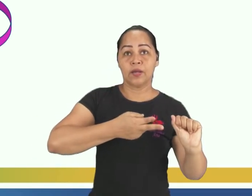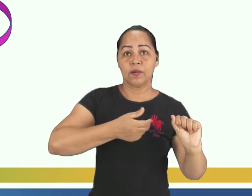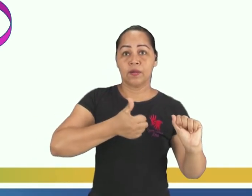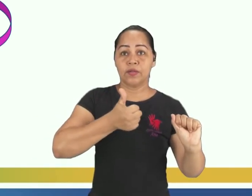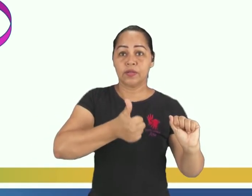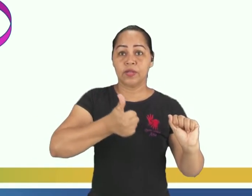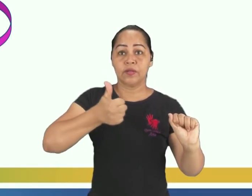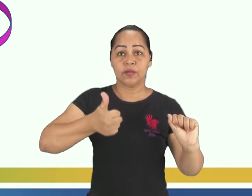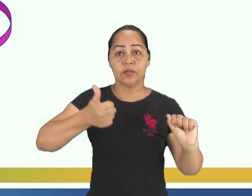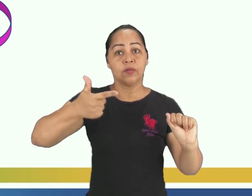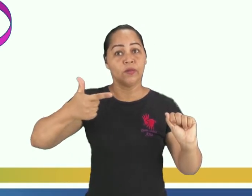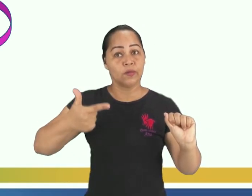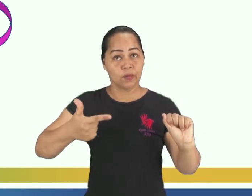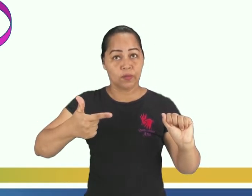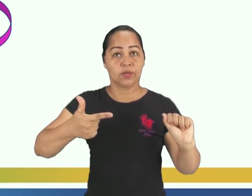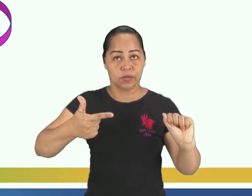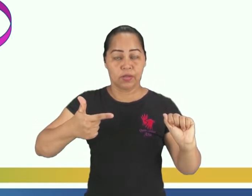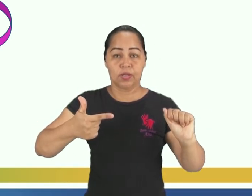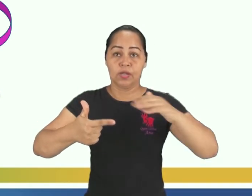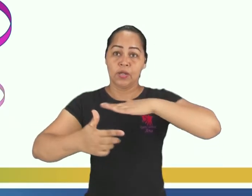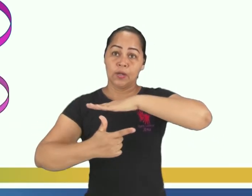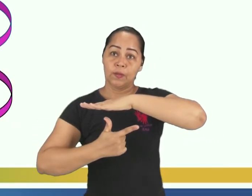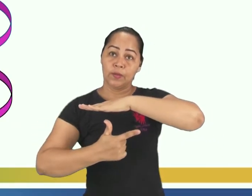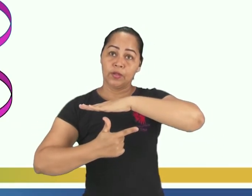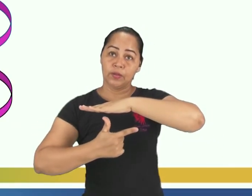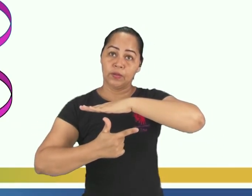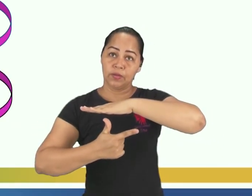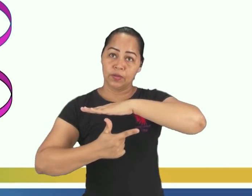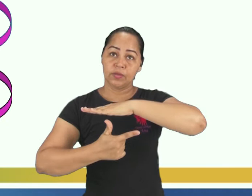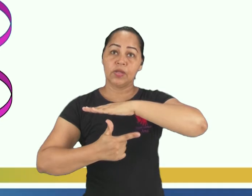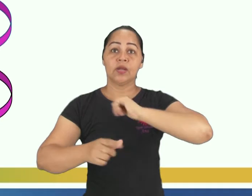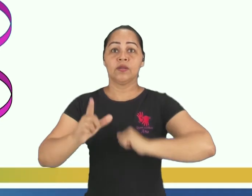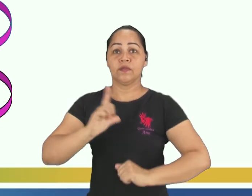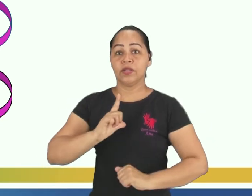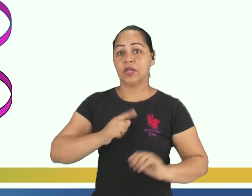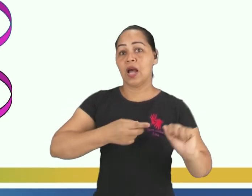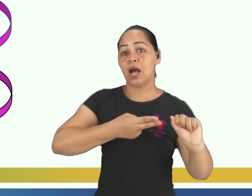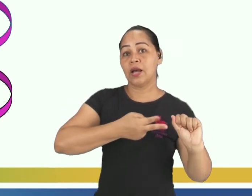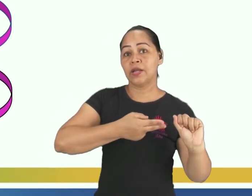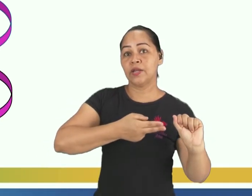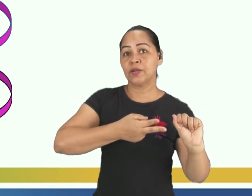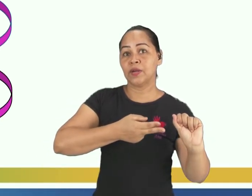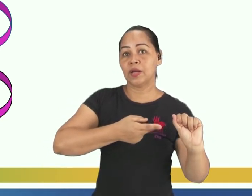112. Dividindo 112 para 2, teremos o valor de